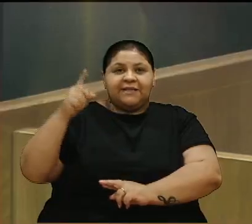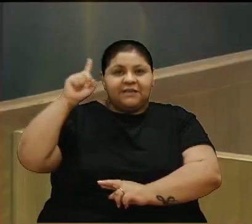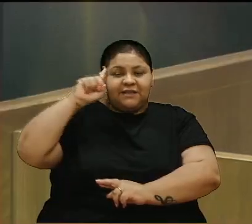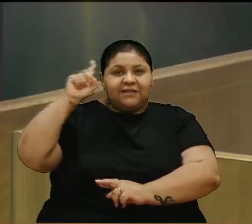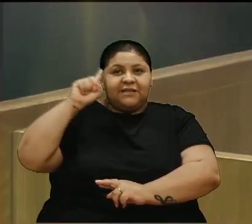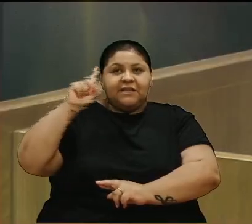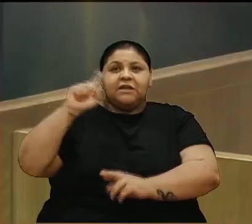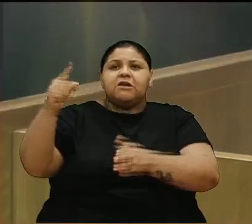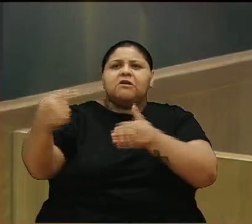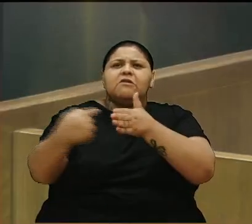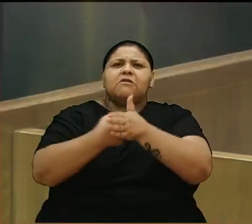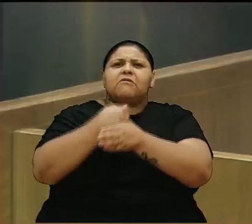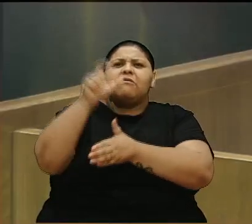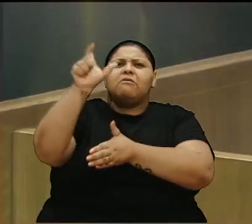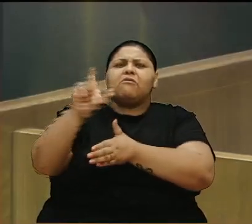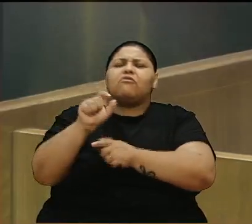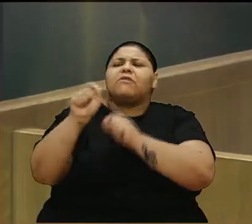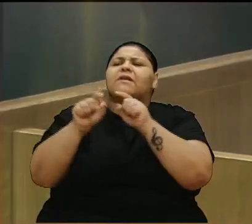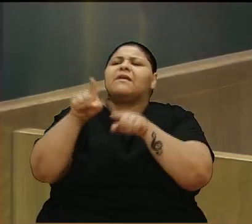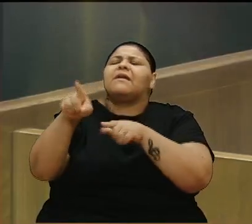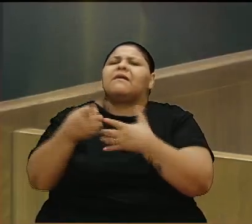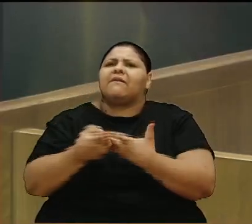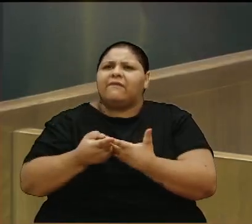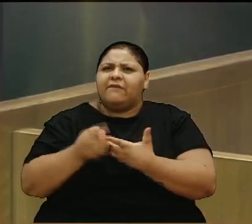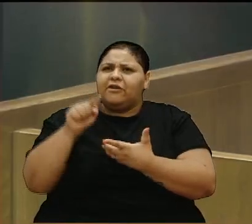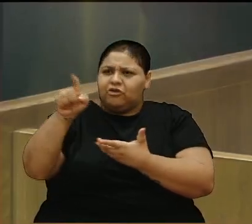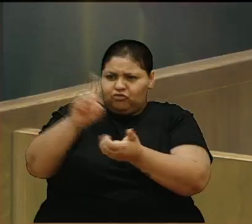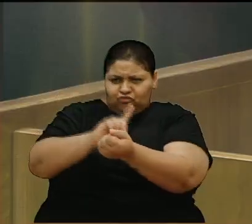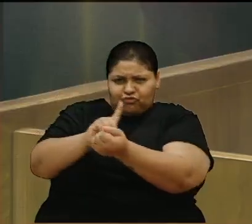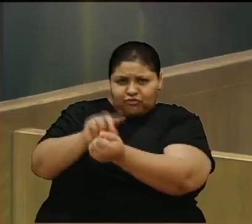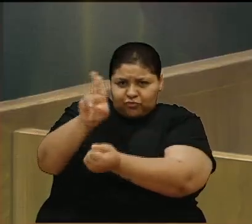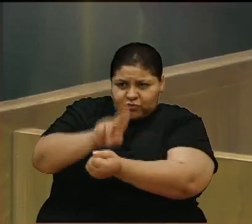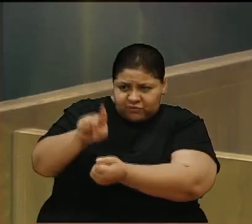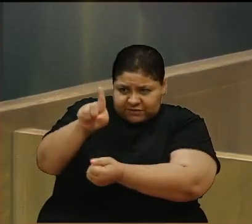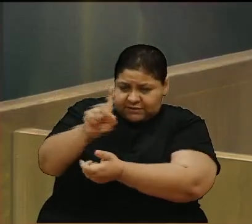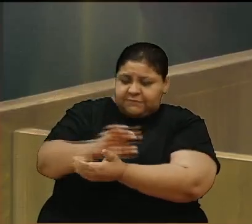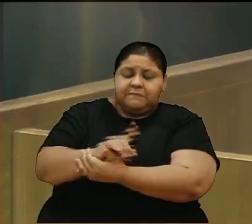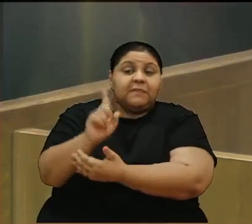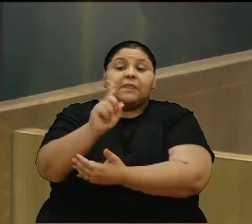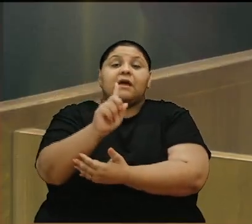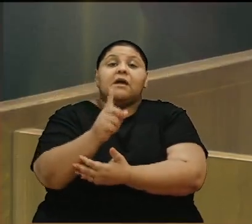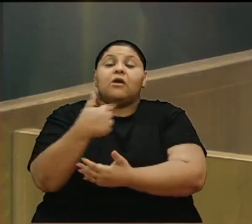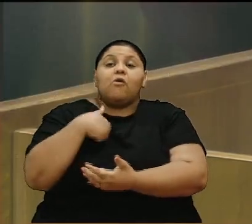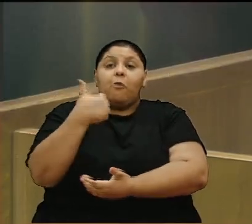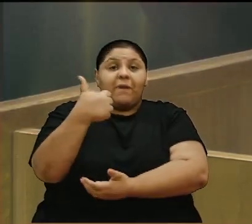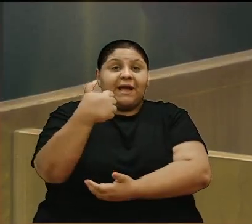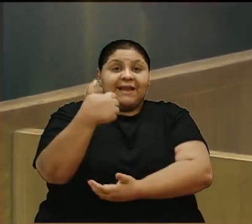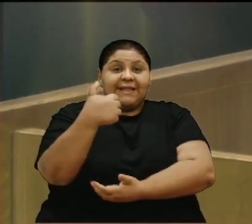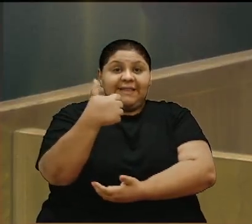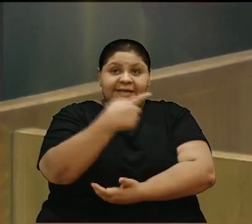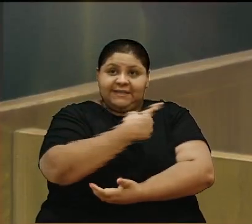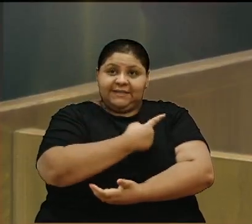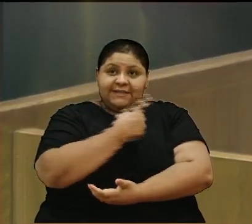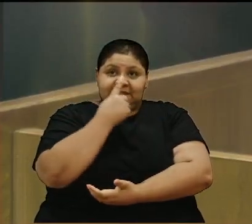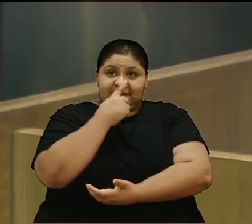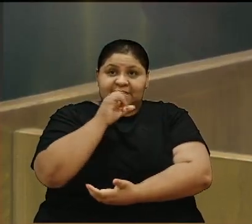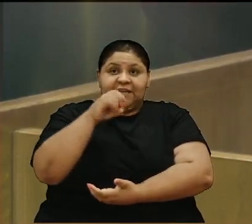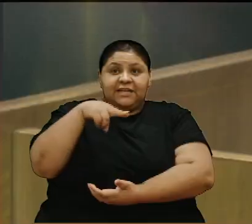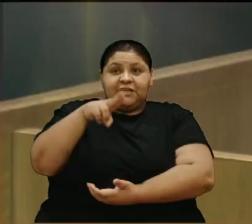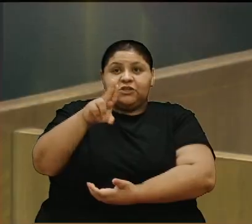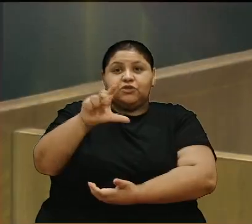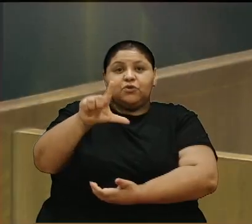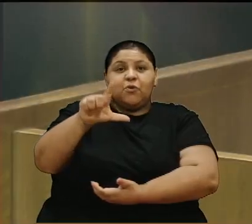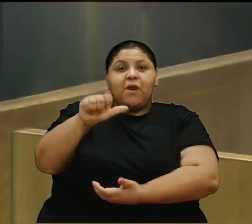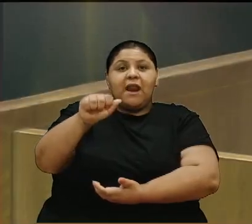fui questionada pelas pessoas, o que é isso, né? Tu és diabética, tu usa insulina? Não, é uma caneta, essa aqui é a Insulife,